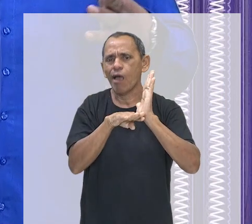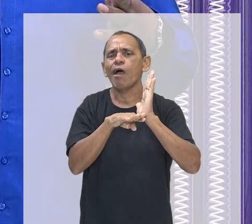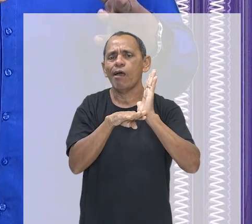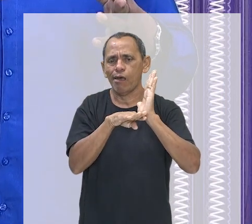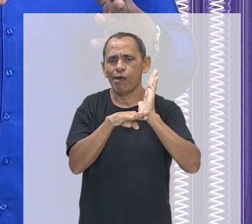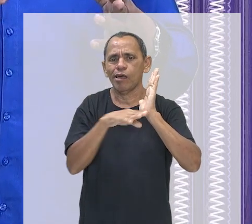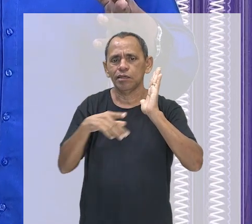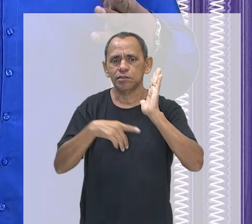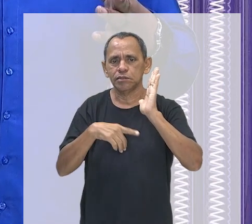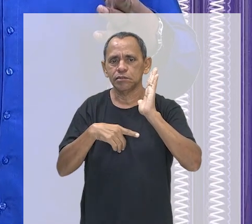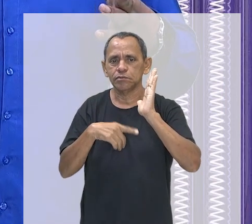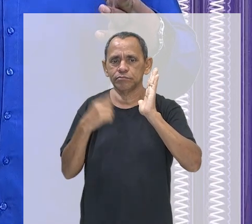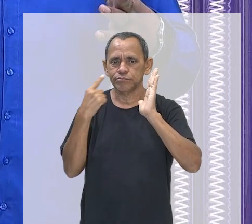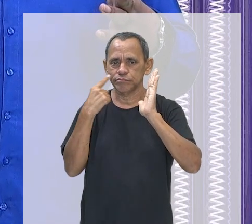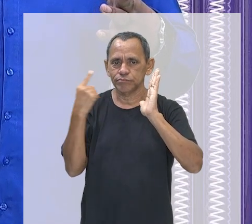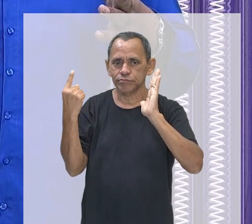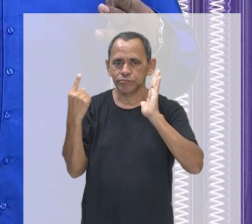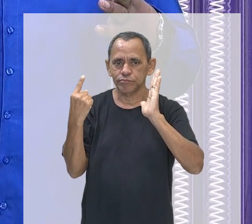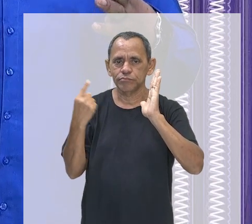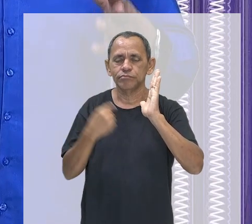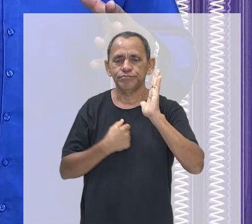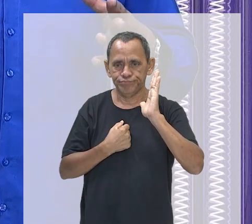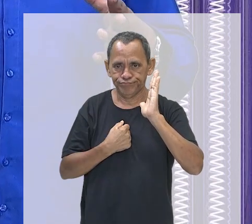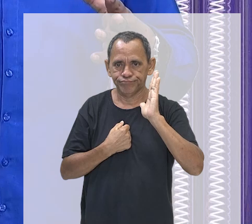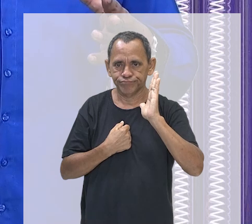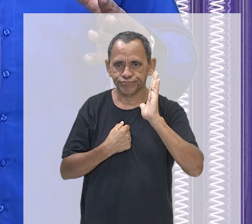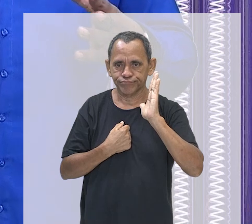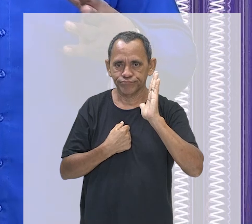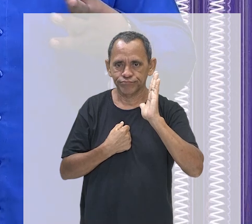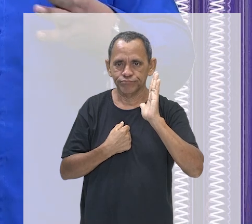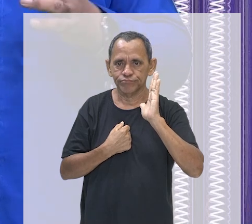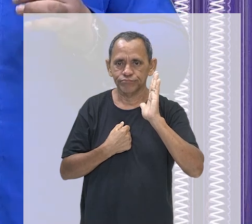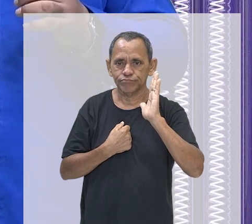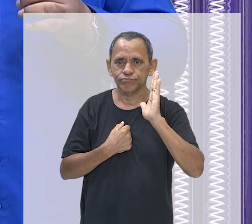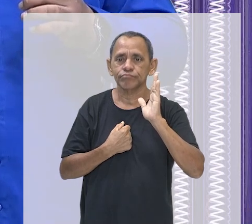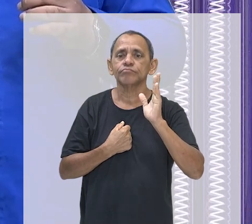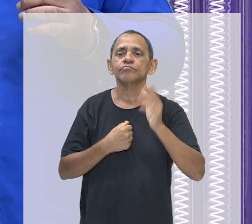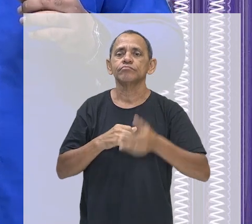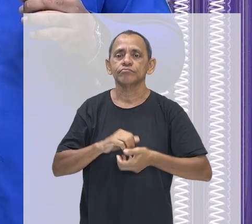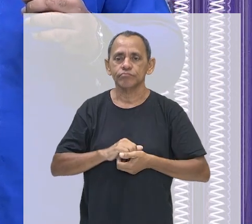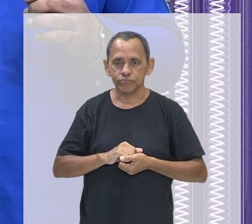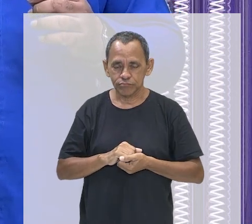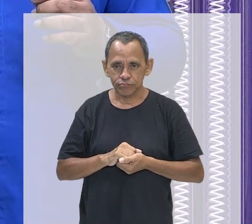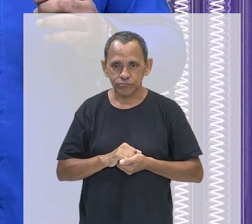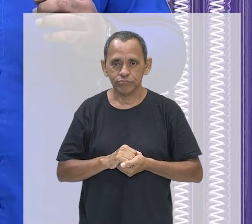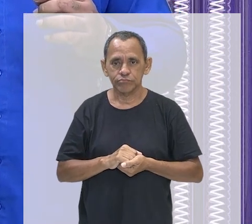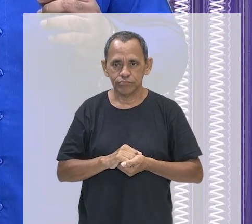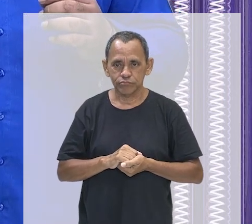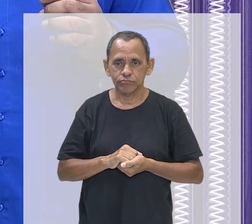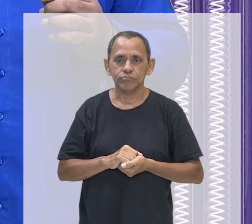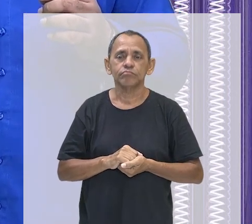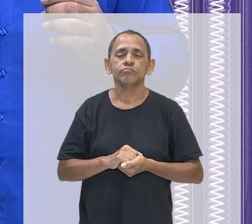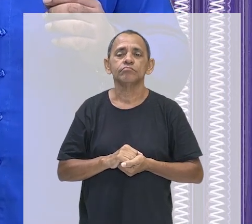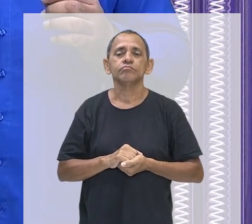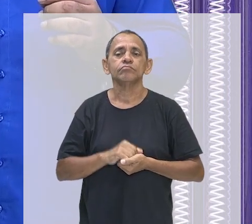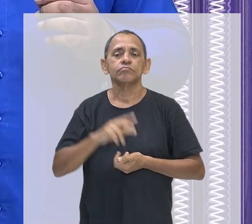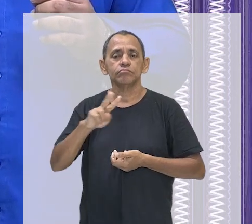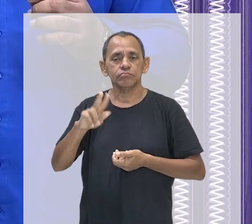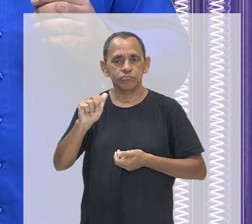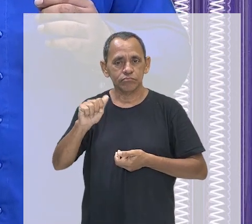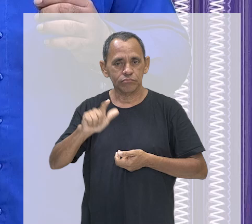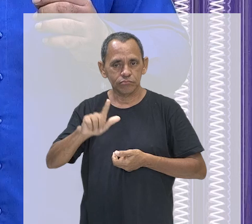coluna nós temos os contravalores e logo ligado a ele nós temos os valores, a qual